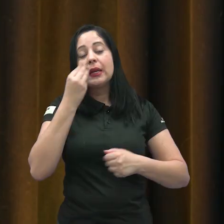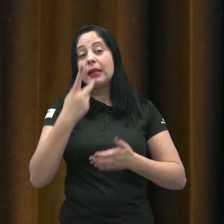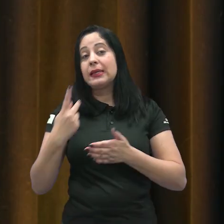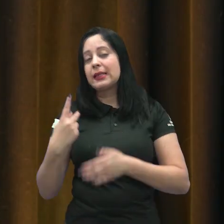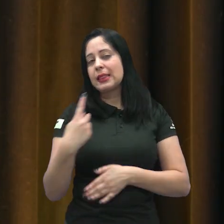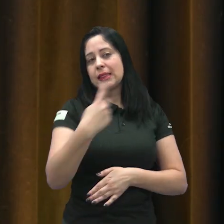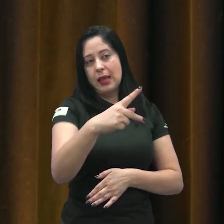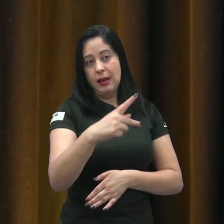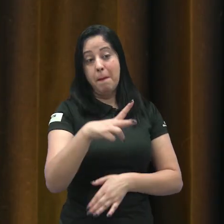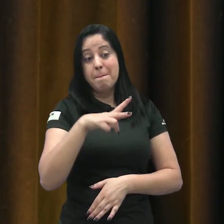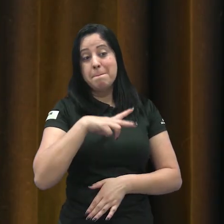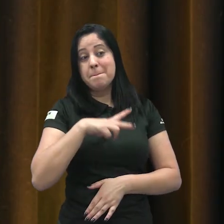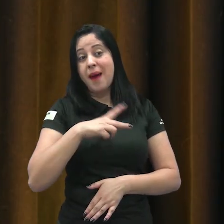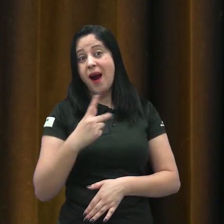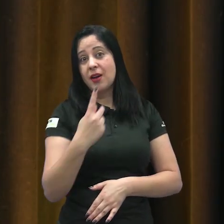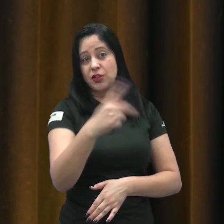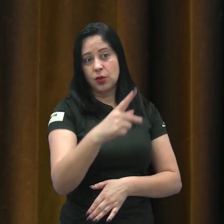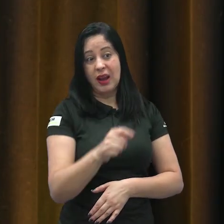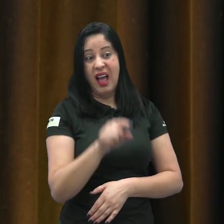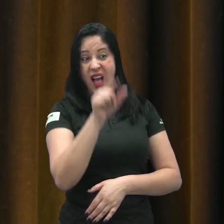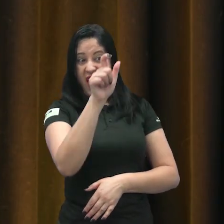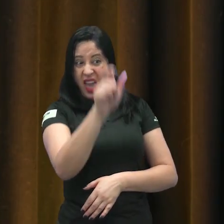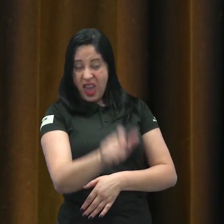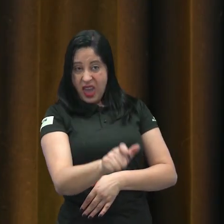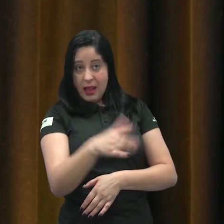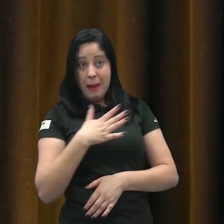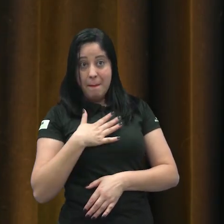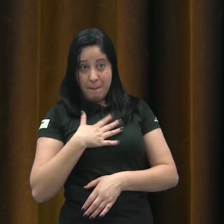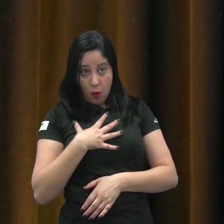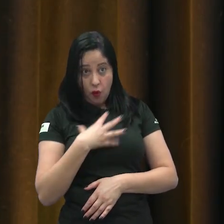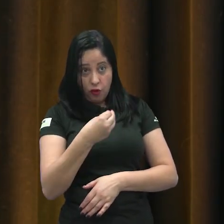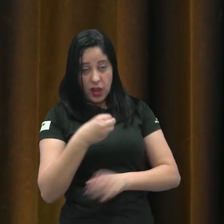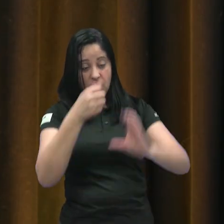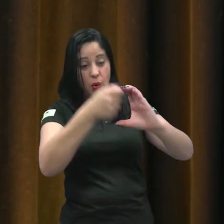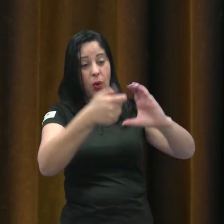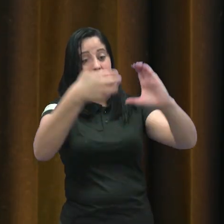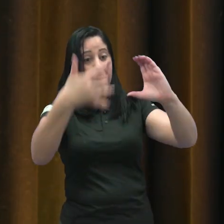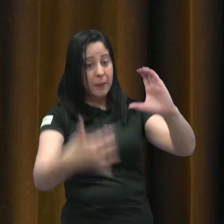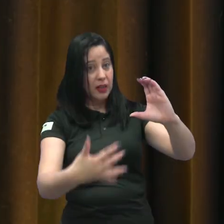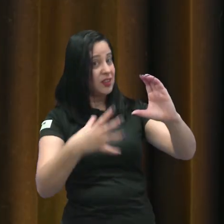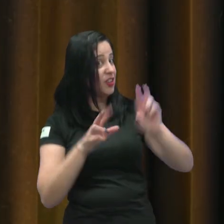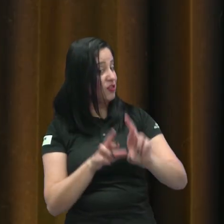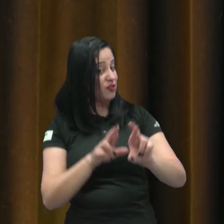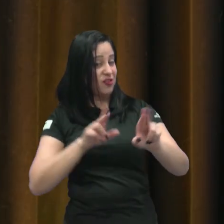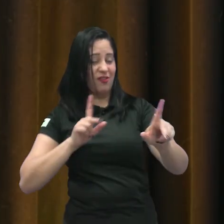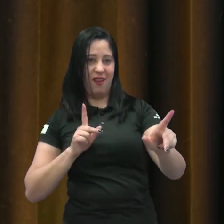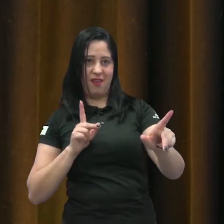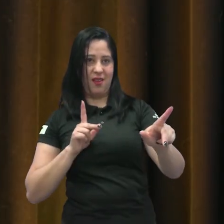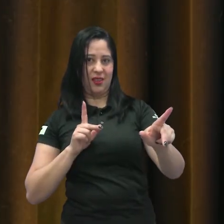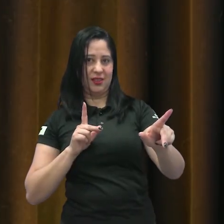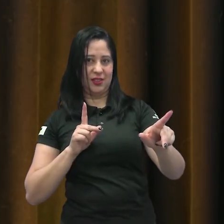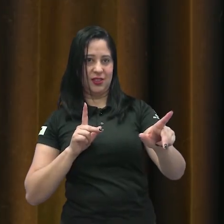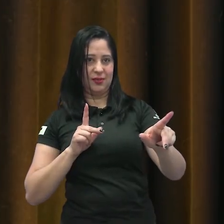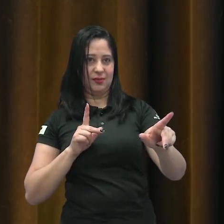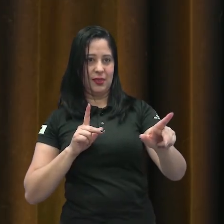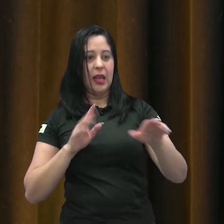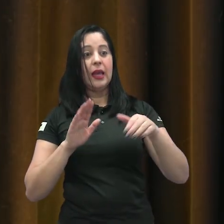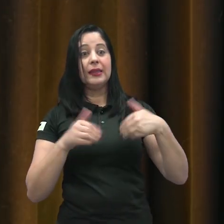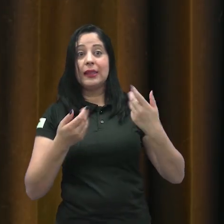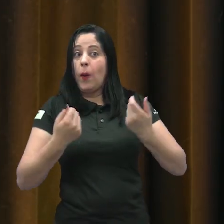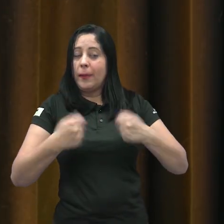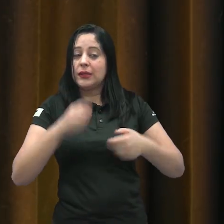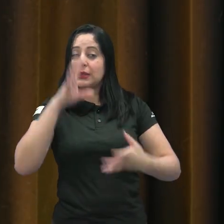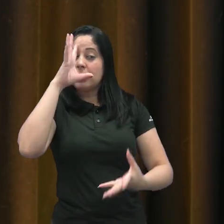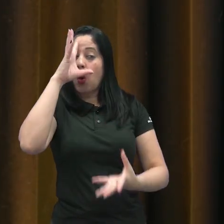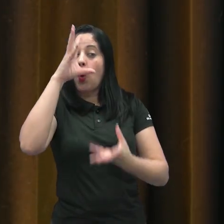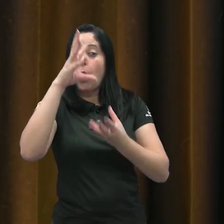ou inclusive que aquela pessoa tem características e capacidades diferentes do que ele tem, né? E vai compreender que